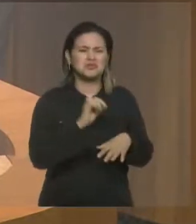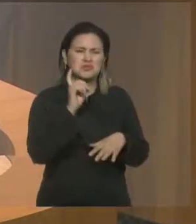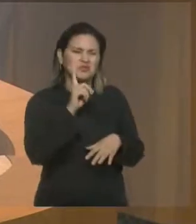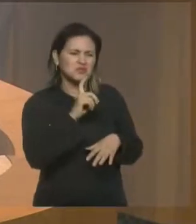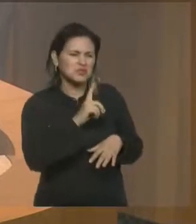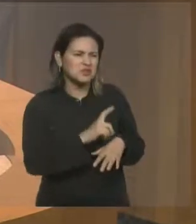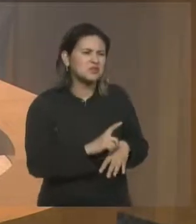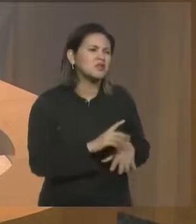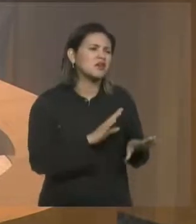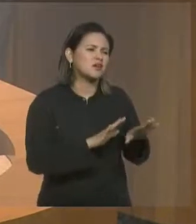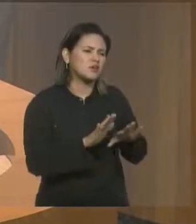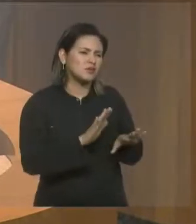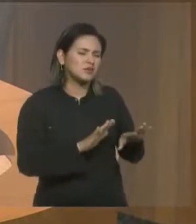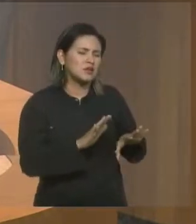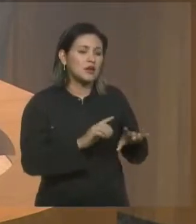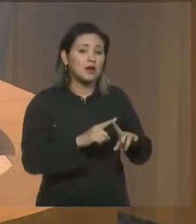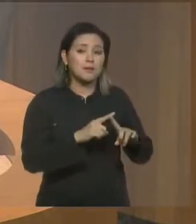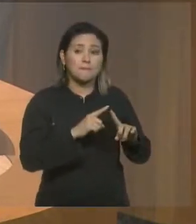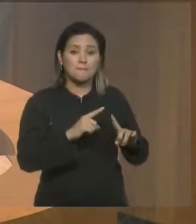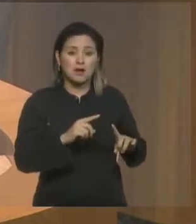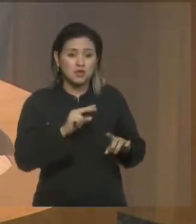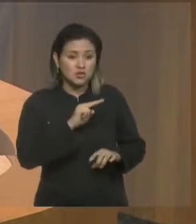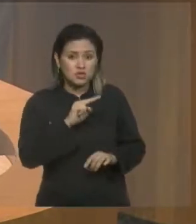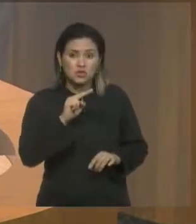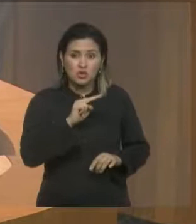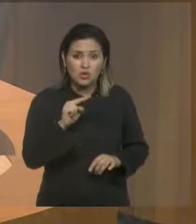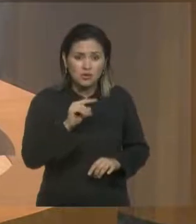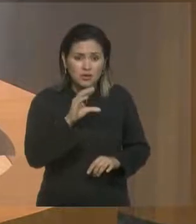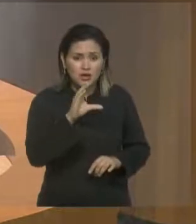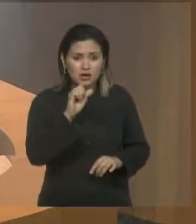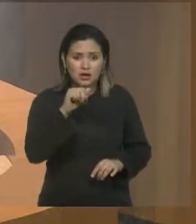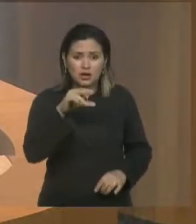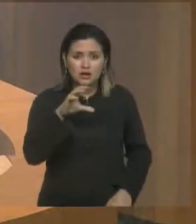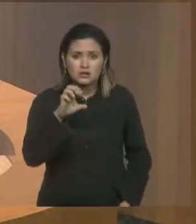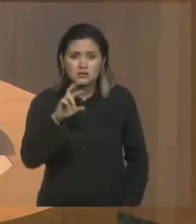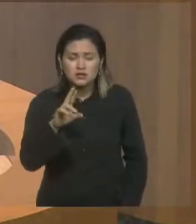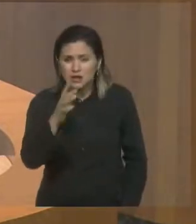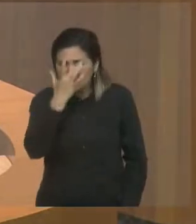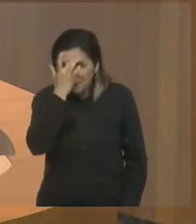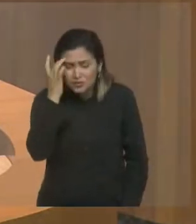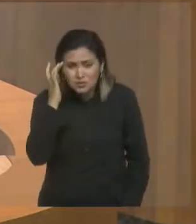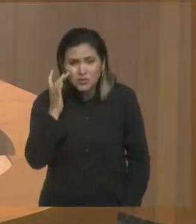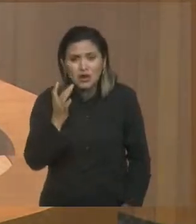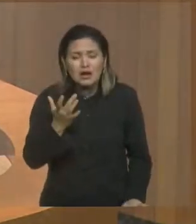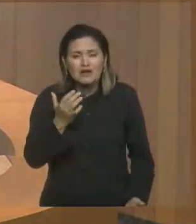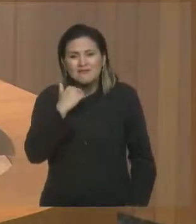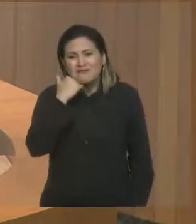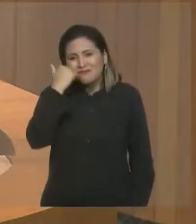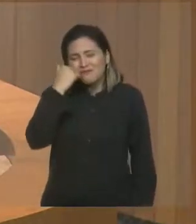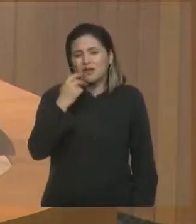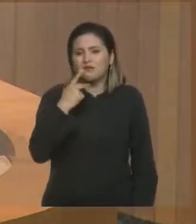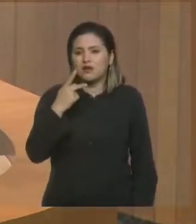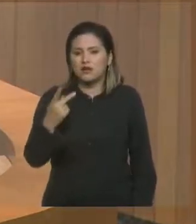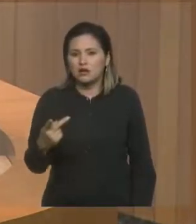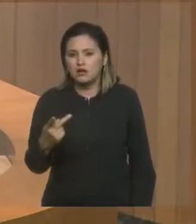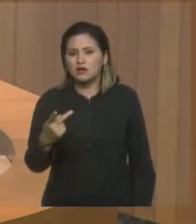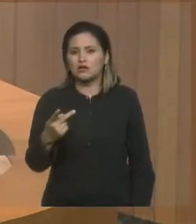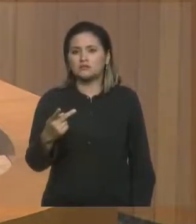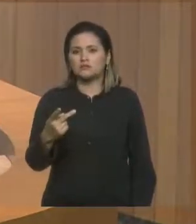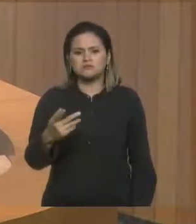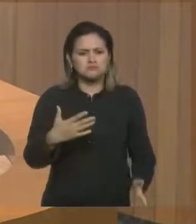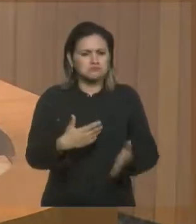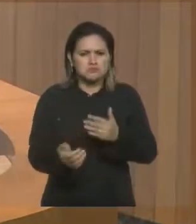tem coragem de enfrentar o problema. E dá câncer em quem é rico, em quem é pobre, em quem é PhD.